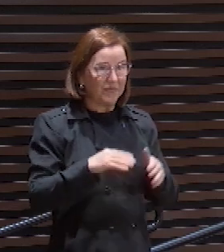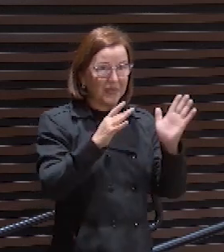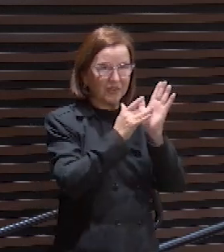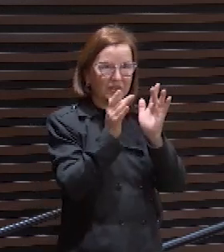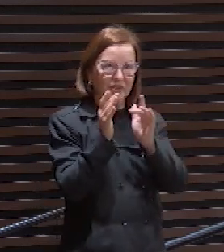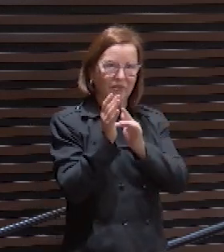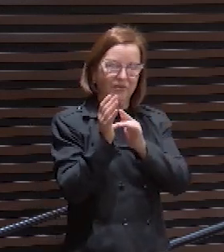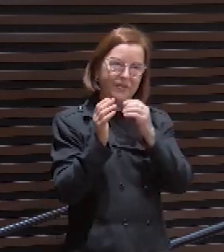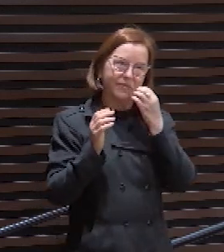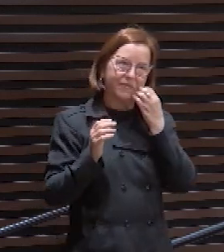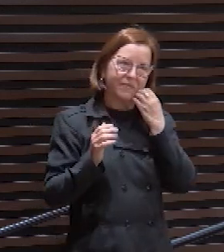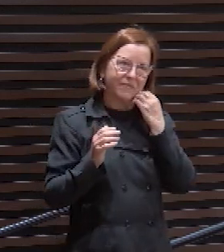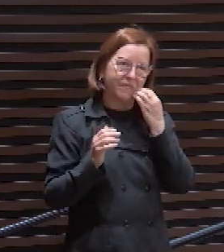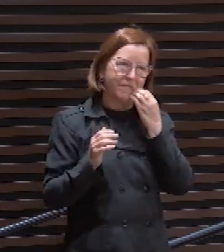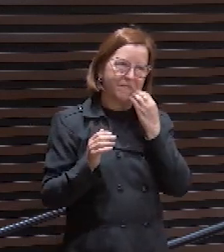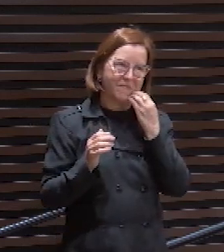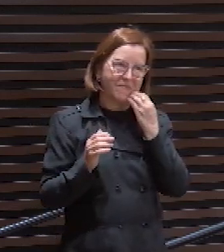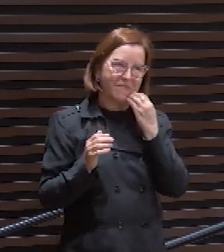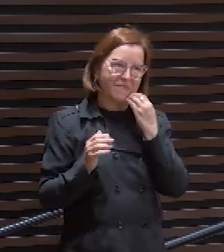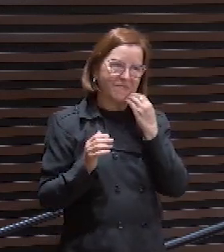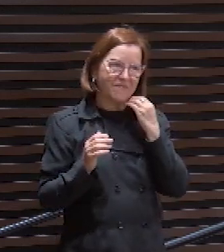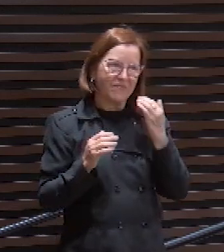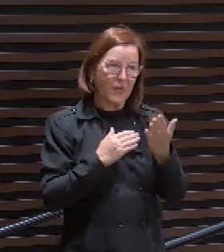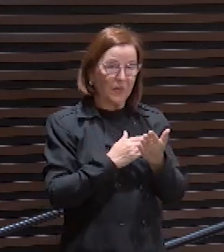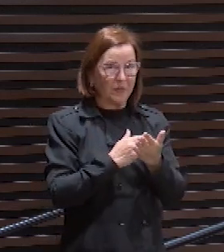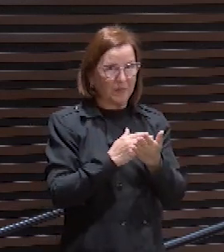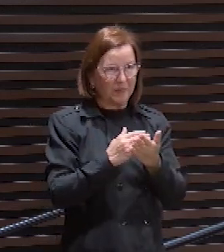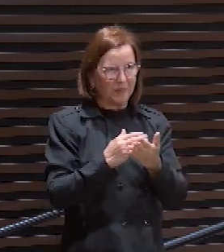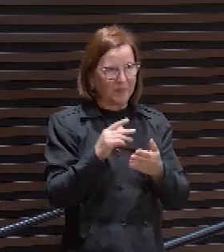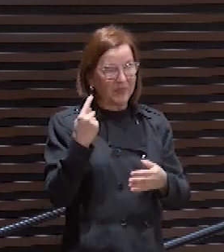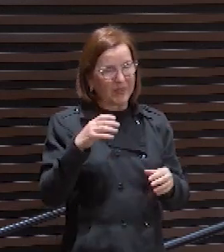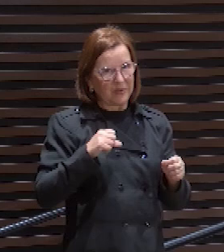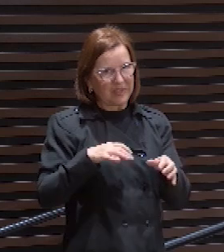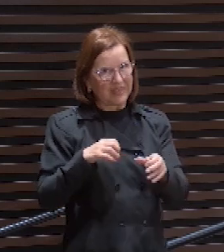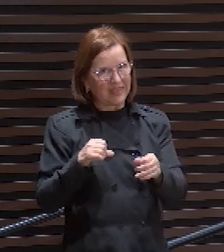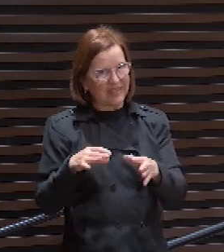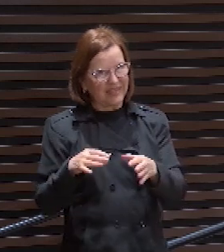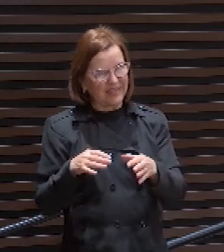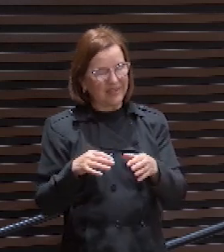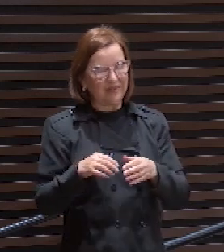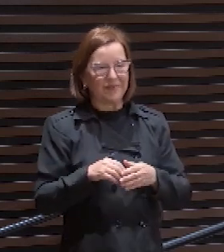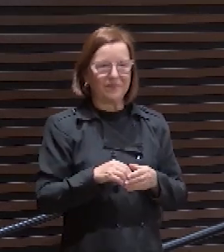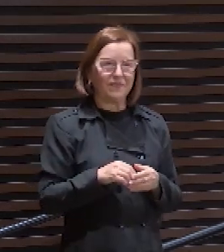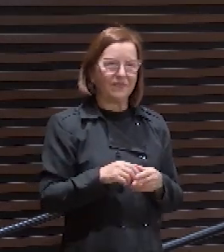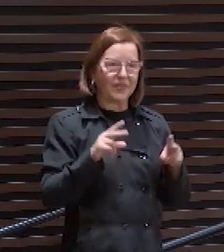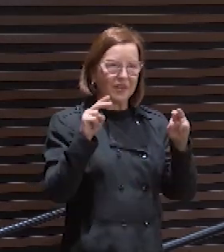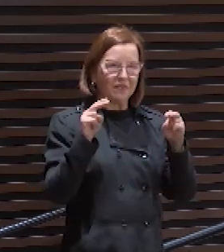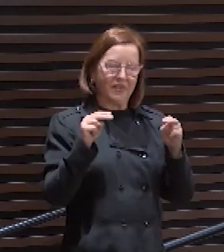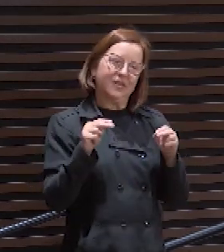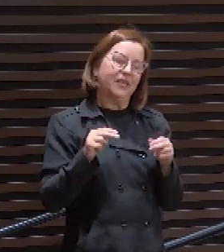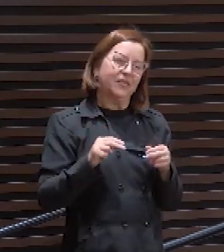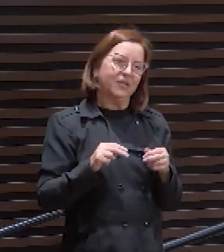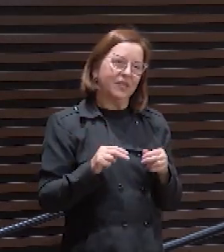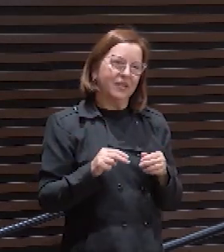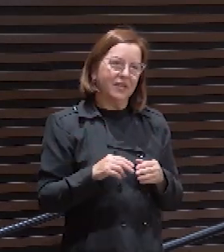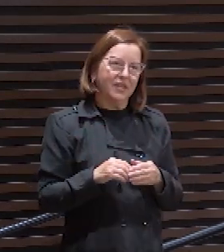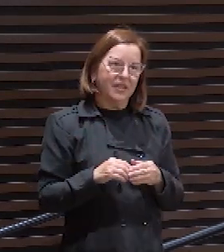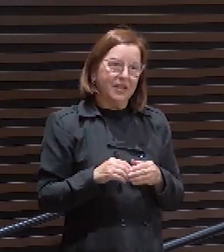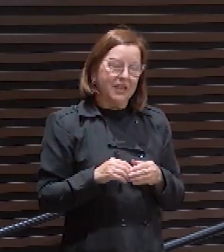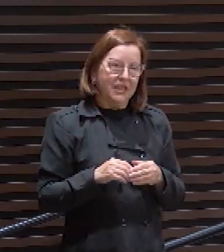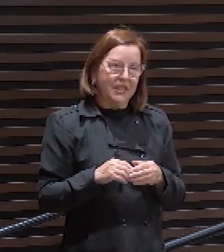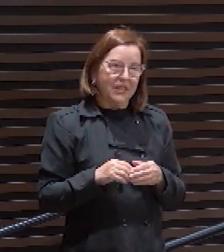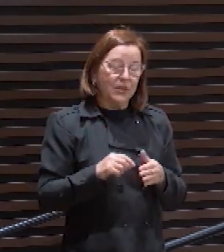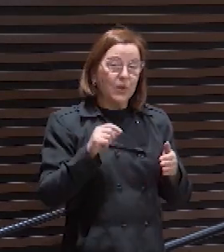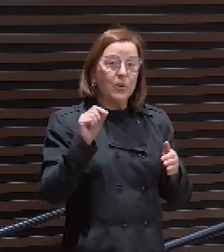Jesus, para iniciar seu ensino sobre a radicalidade do que é segui-lo, do